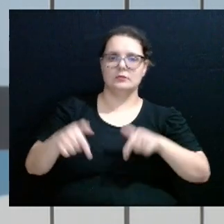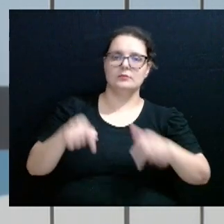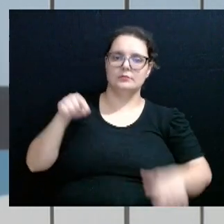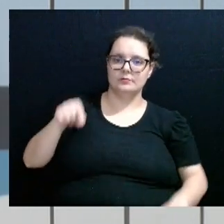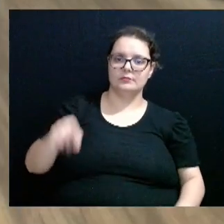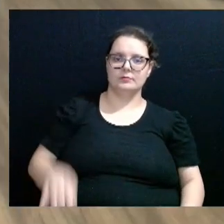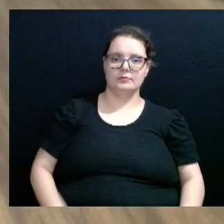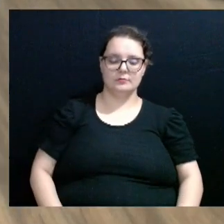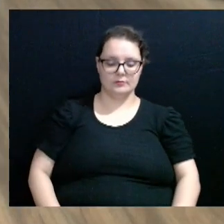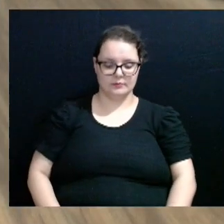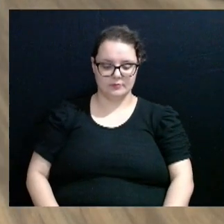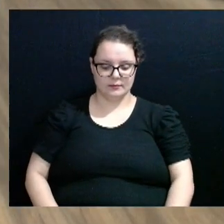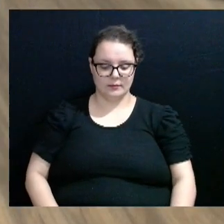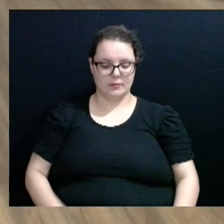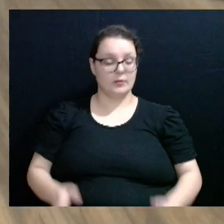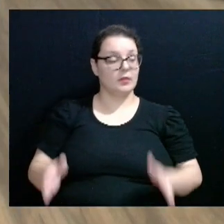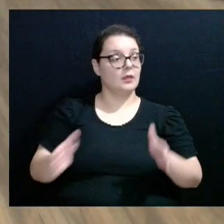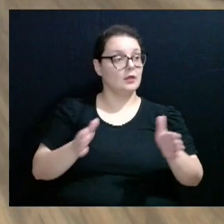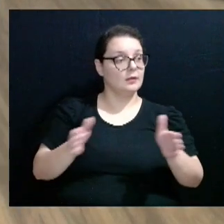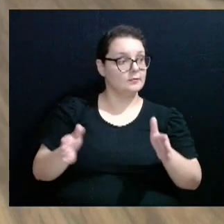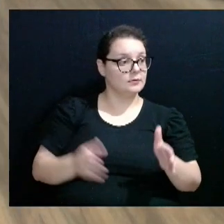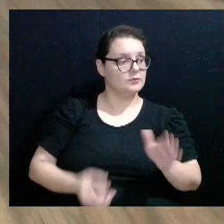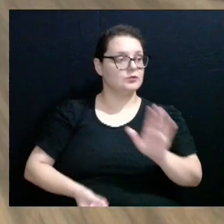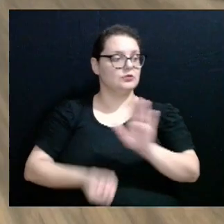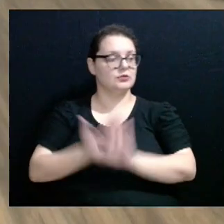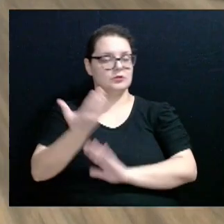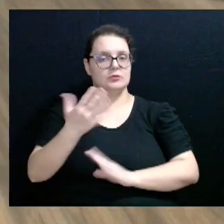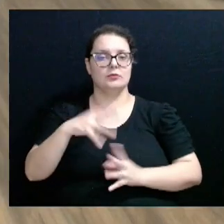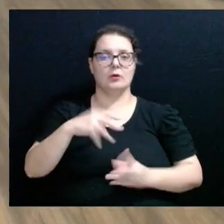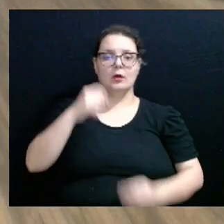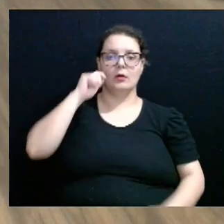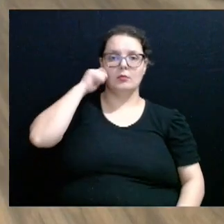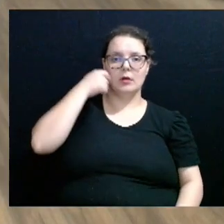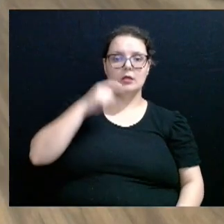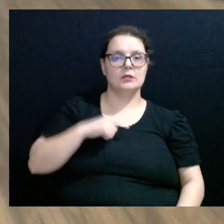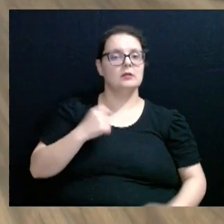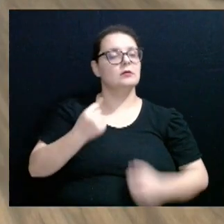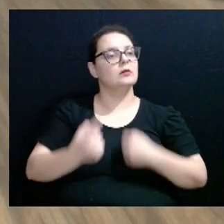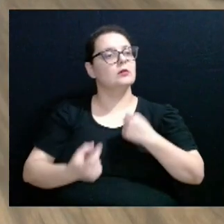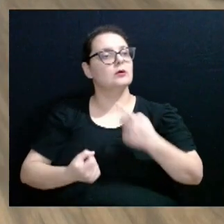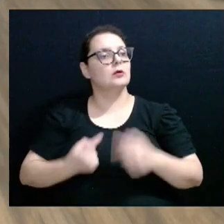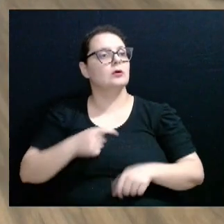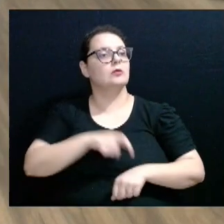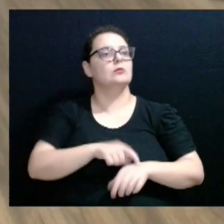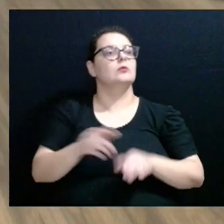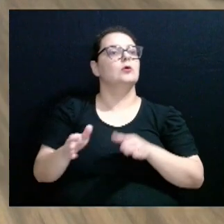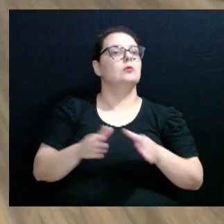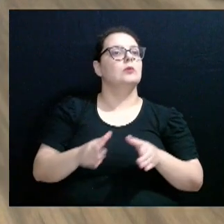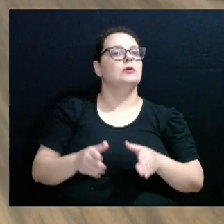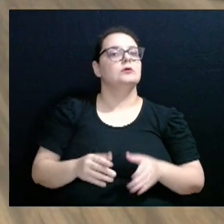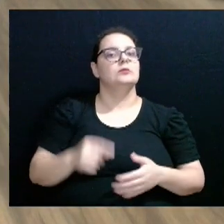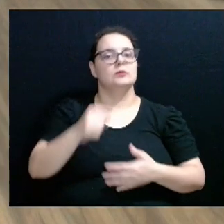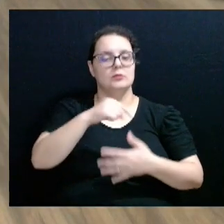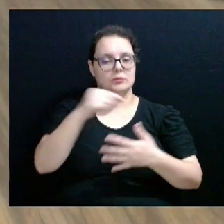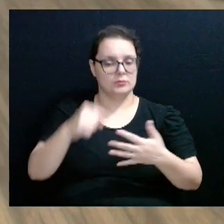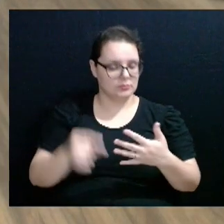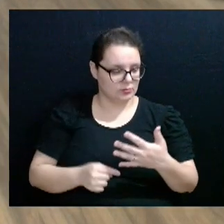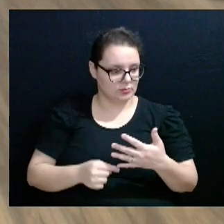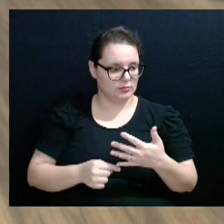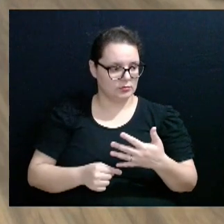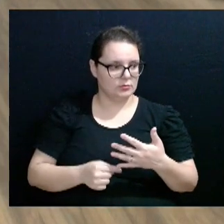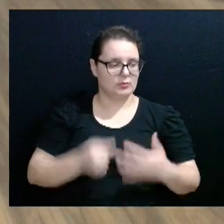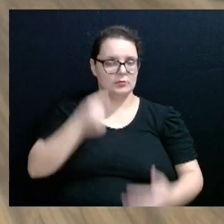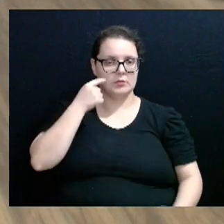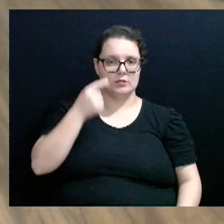Nesse período de criação do Alma Preta, houve alguma situação assim que um desses 5 pensaram assim, poxa,